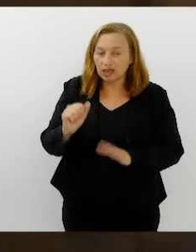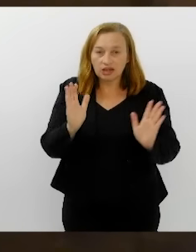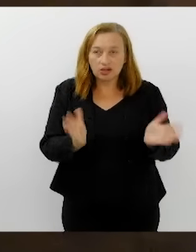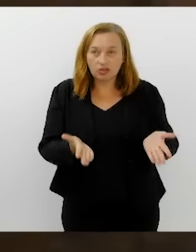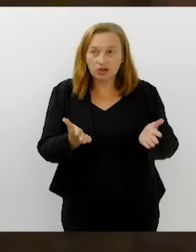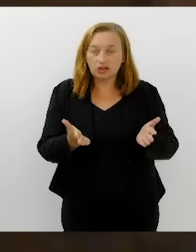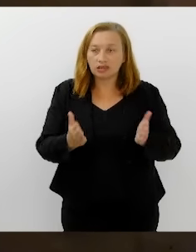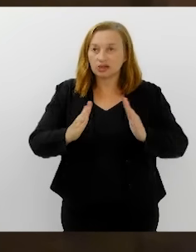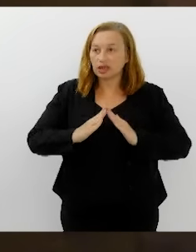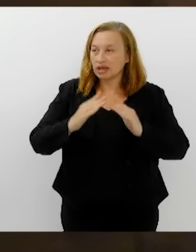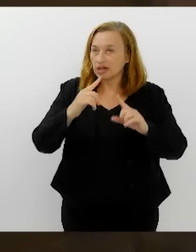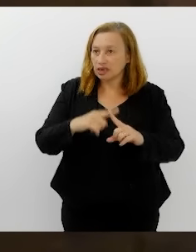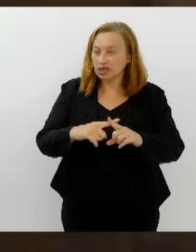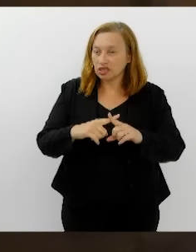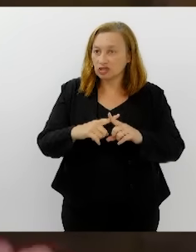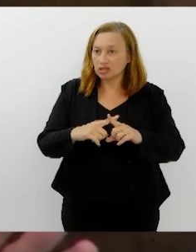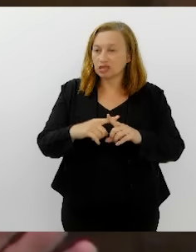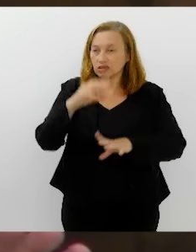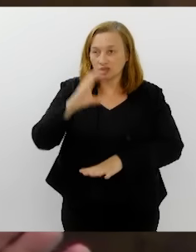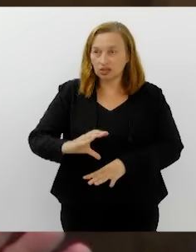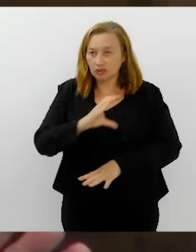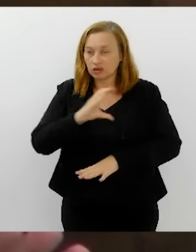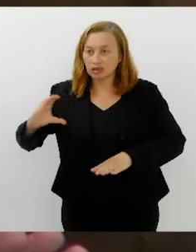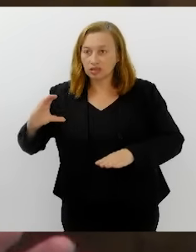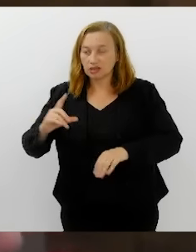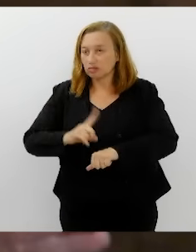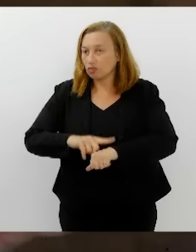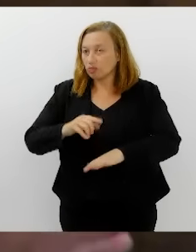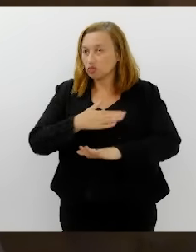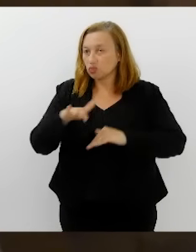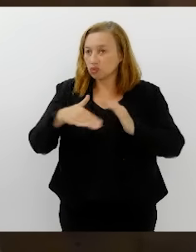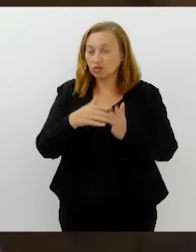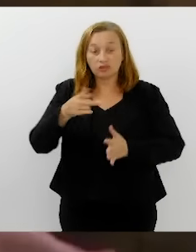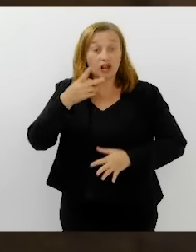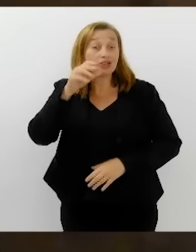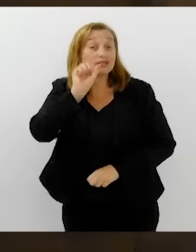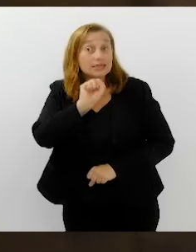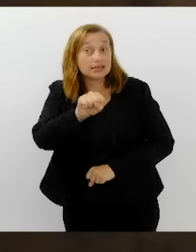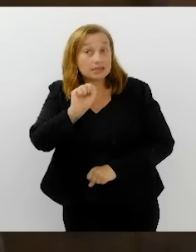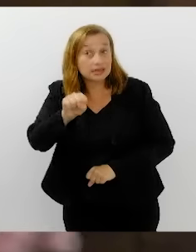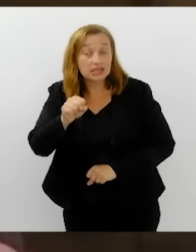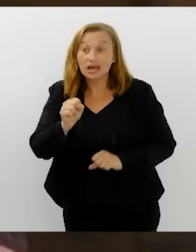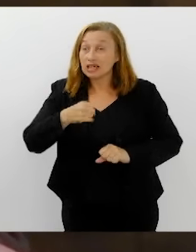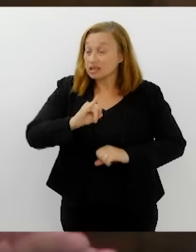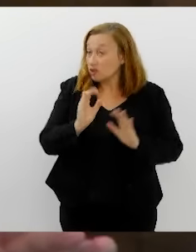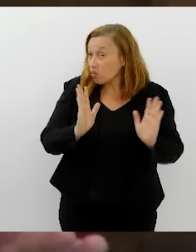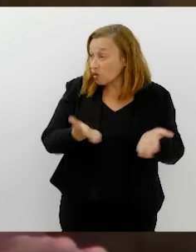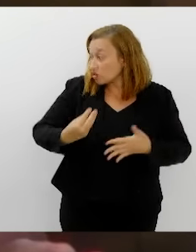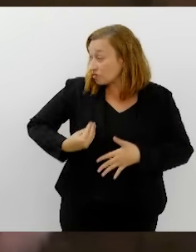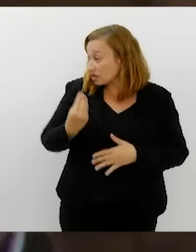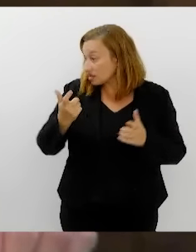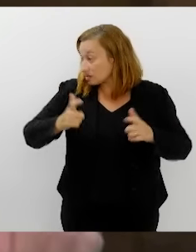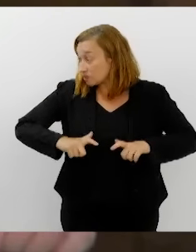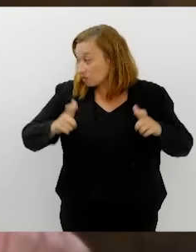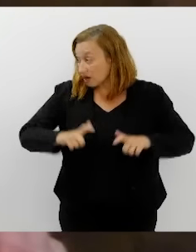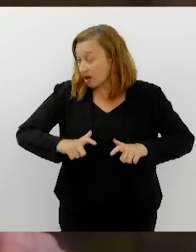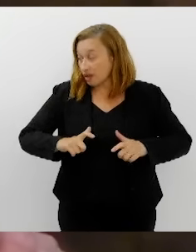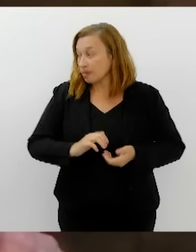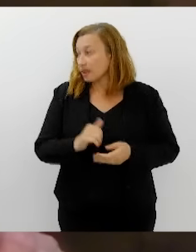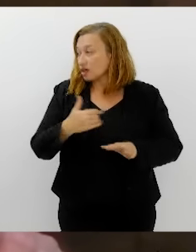Católica, neste momento todos dissemos sim. E se hoje estamos aqui, de uma maneira ou outra,